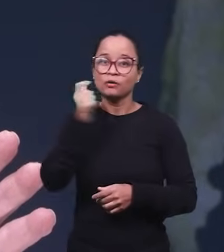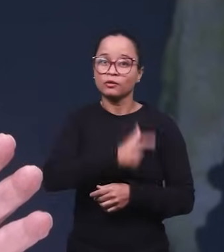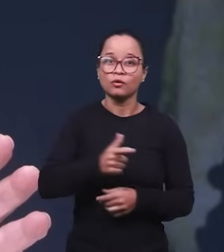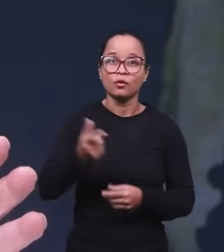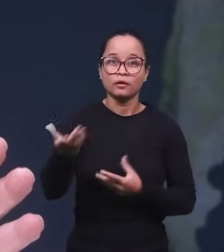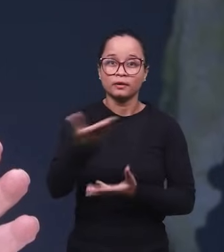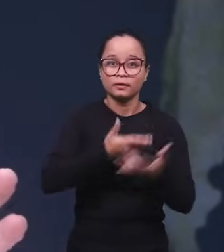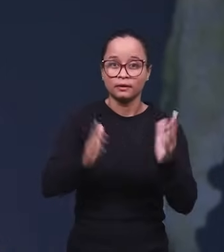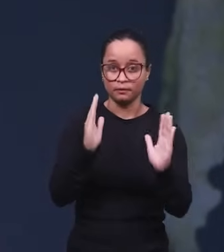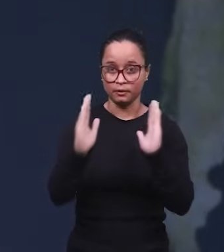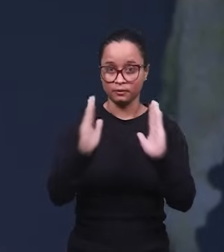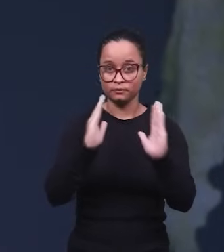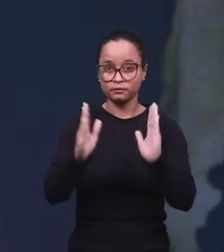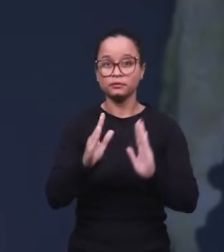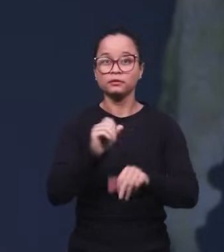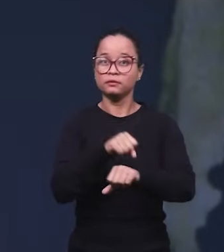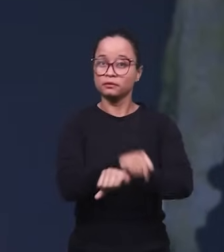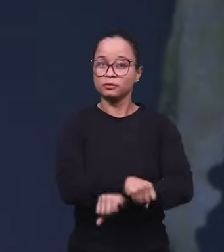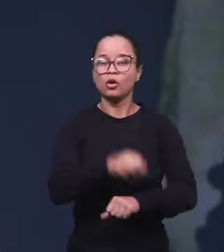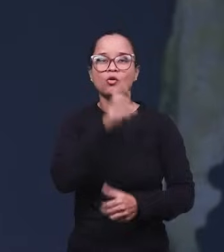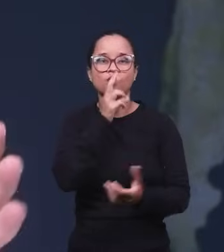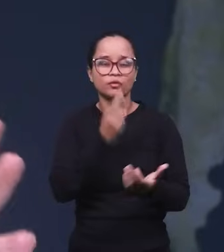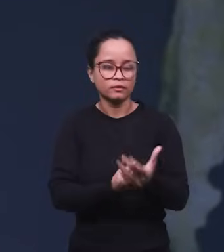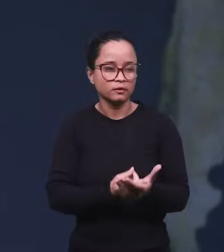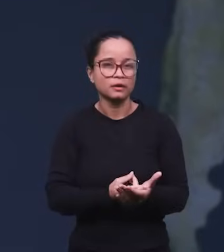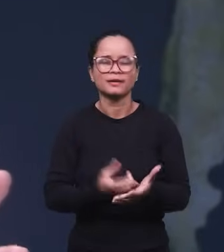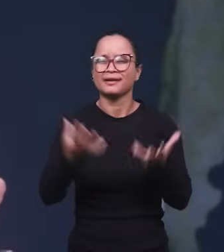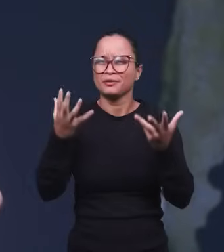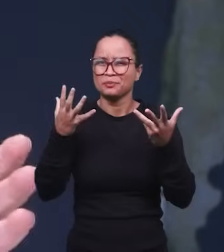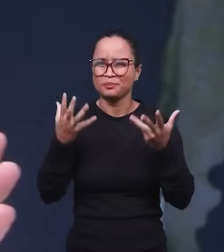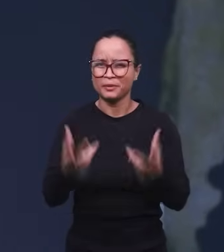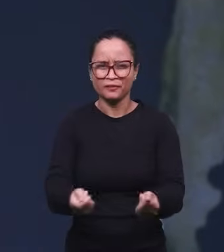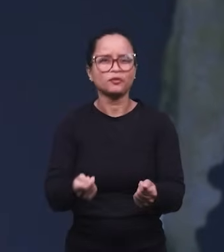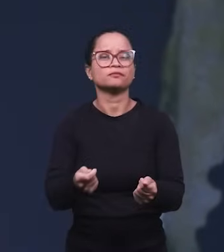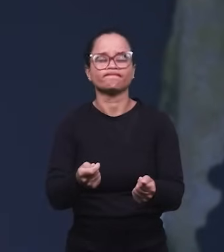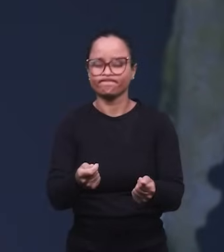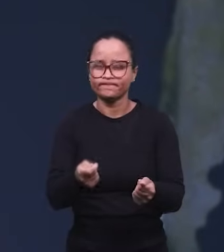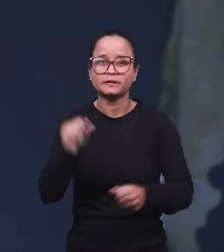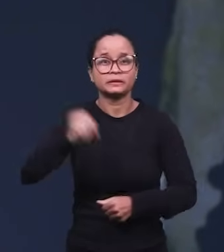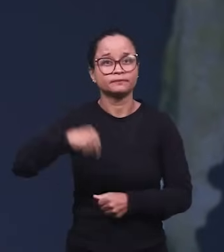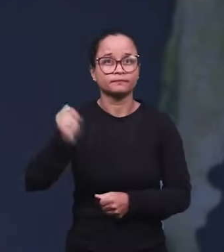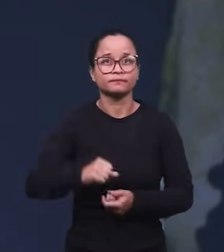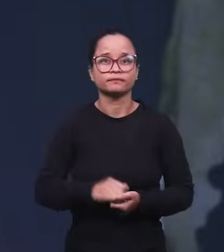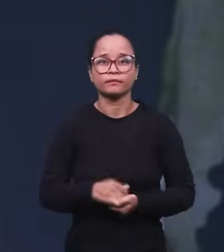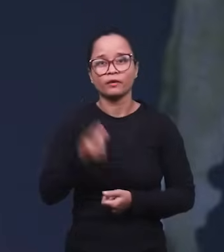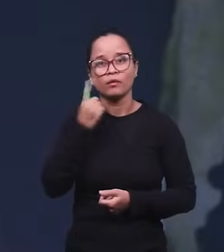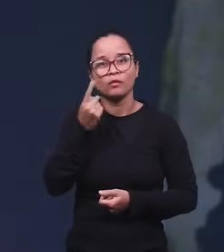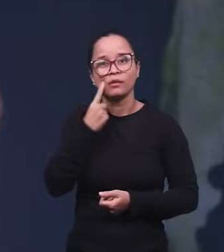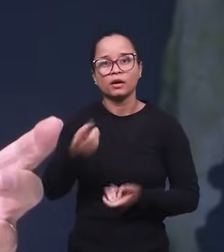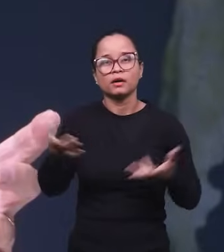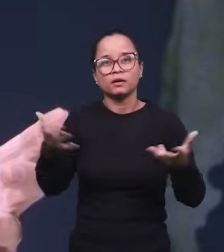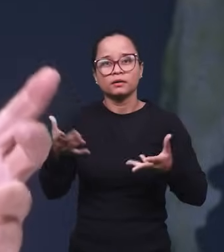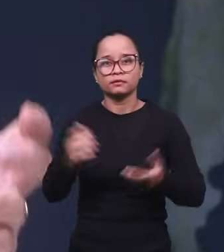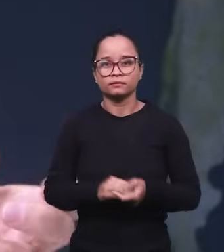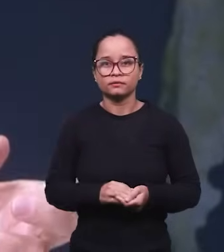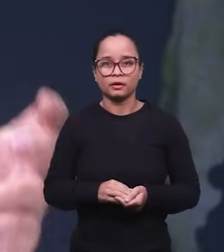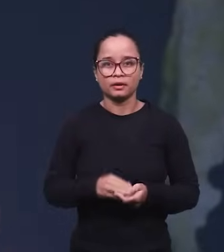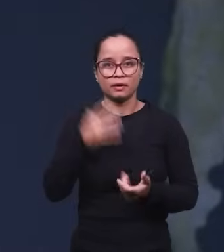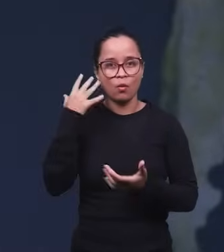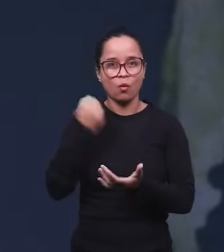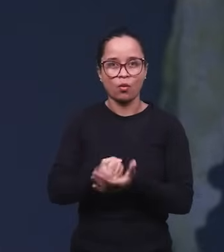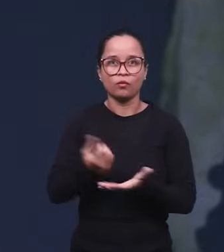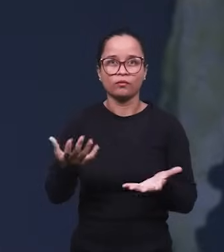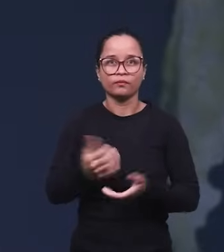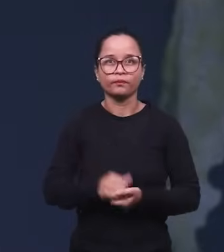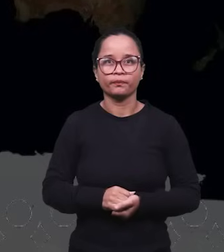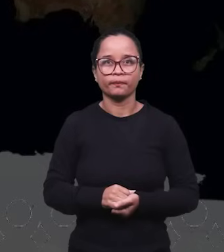isso naqueles dias, naquele seminário. E o resultado disso foi uma coisa extraordinária. Vamos ver se a gente tem esse áudio aqui para